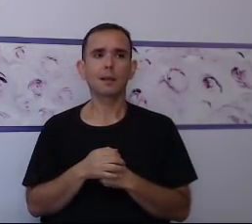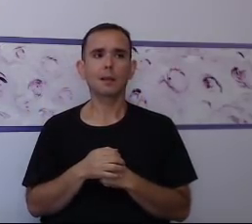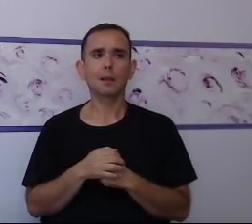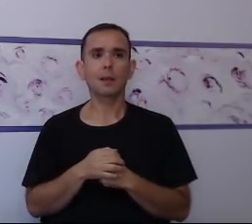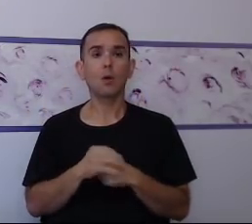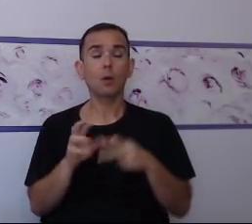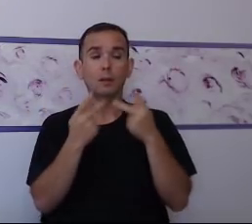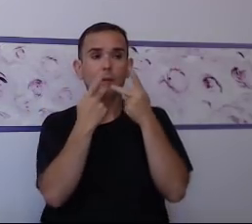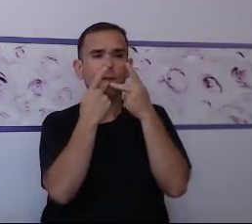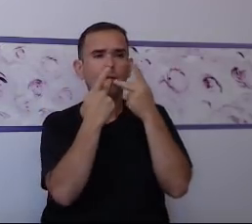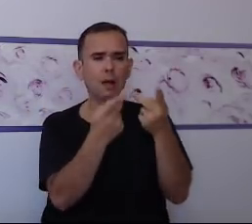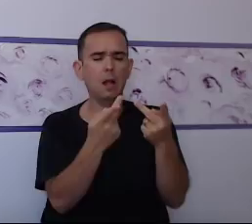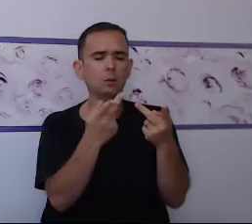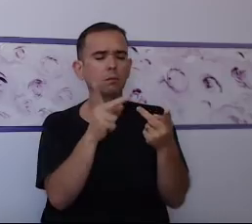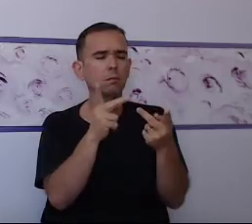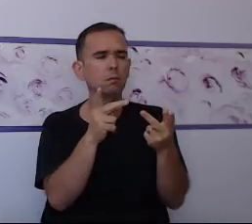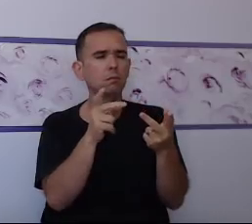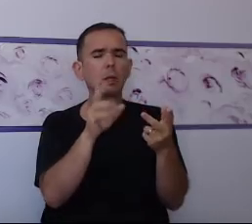Não, quando eu falo em adaptação